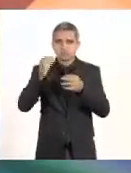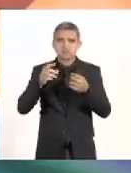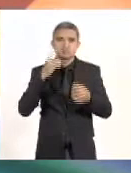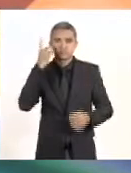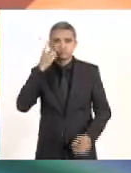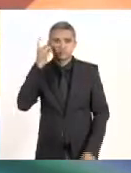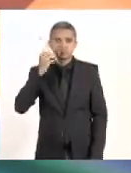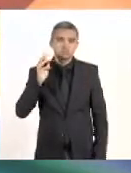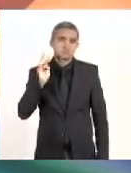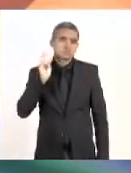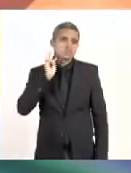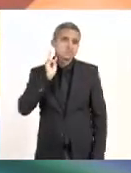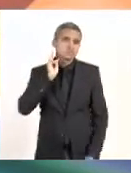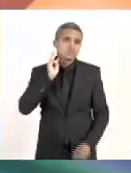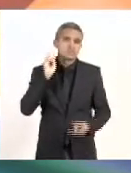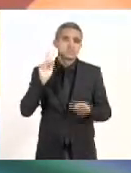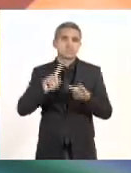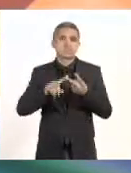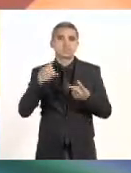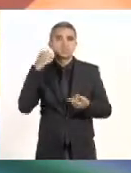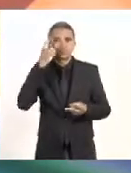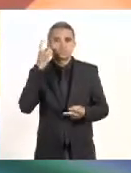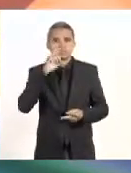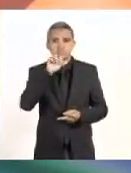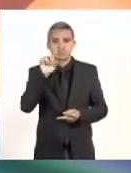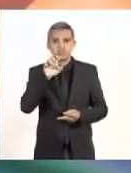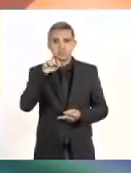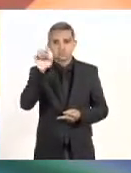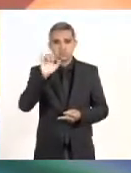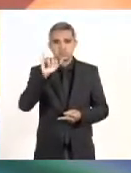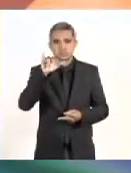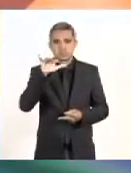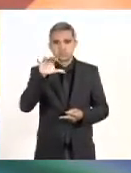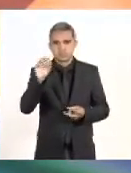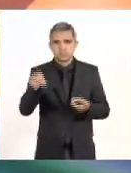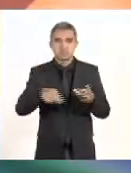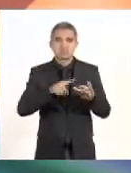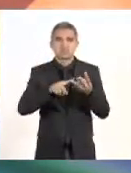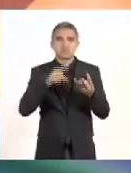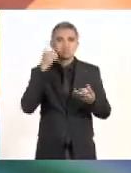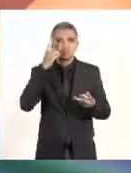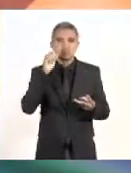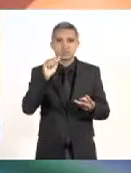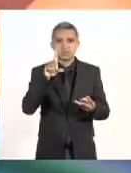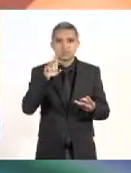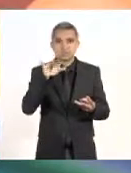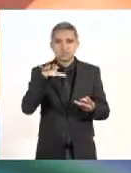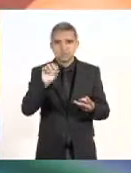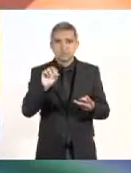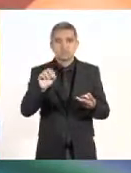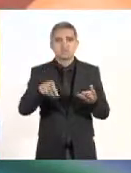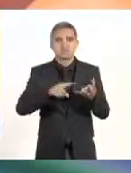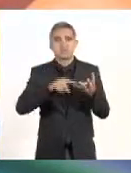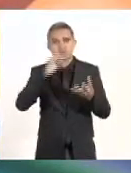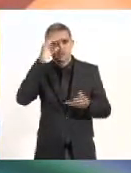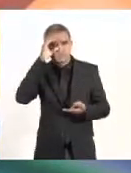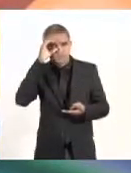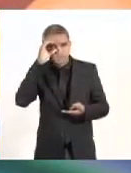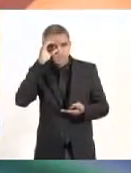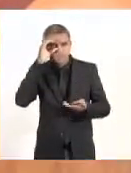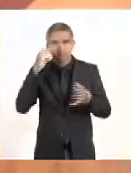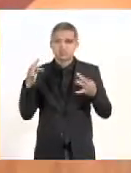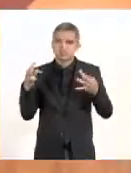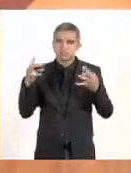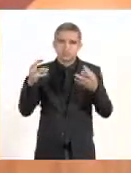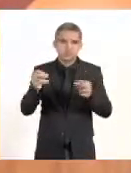deputado Zé Inácio, Adriano Sarney, Cabo Campos, e ali, pelos